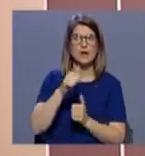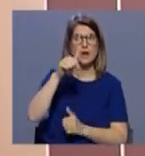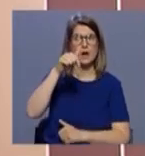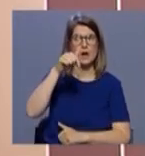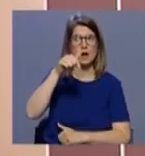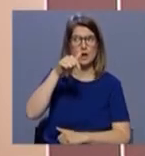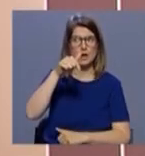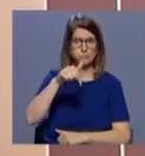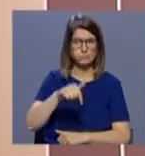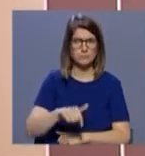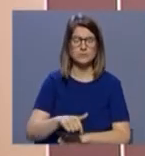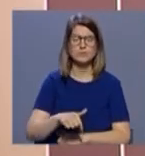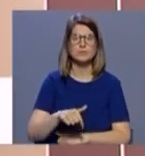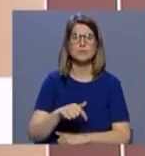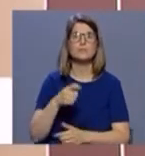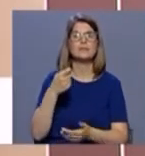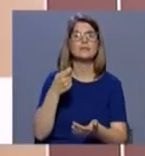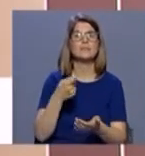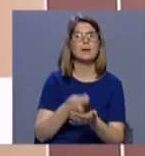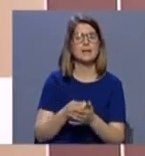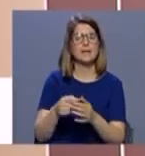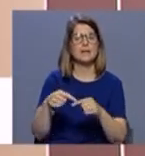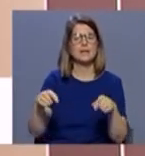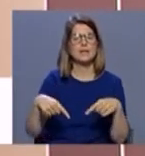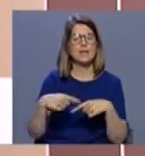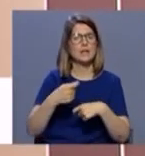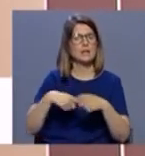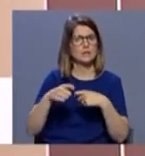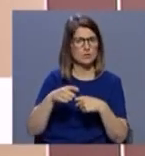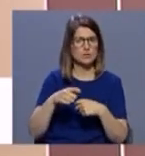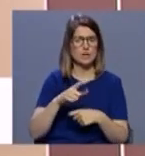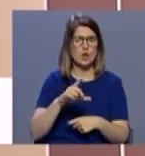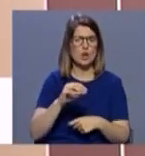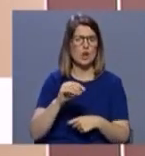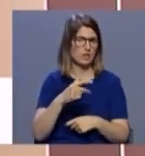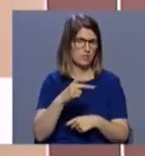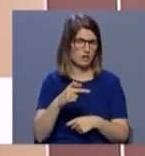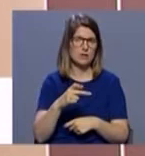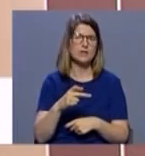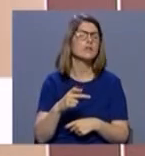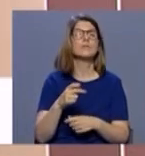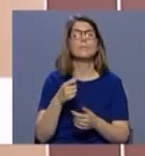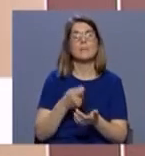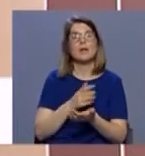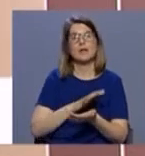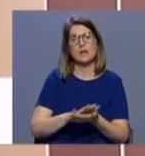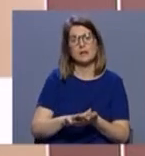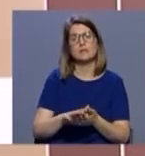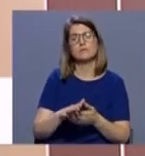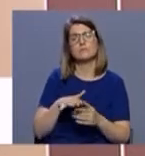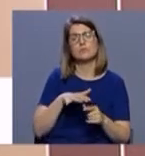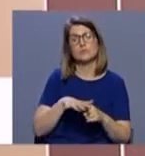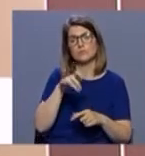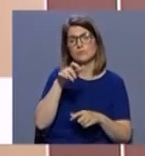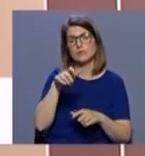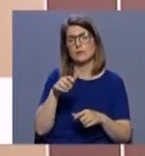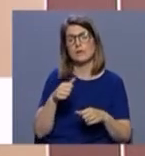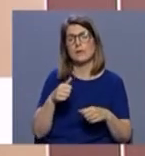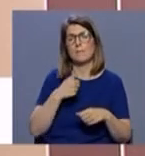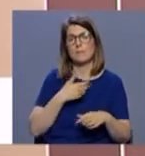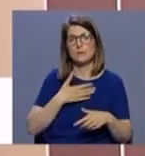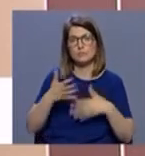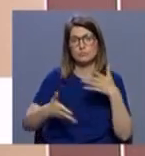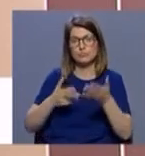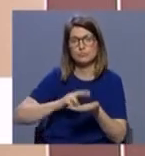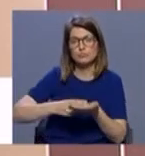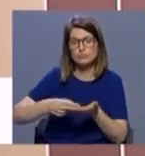isentou as taxas de lota, que é uma medida transversal que beneficia tanto as conserveiras como os compradores, como os armadores e